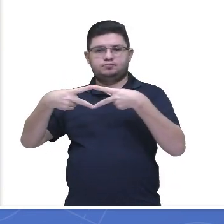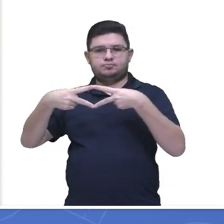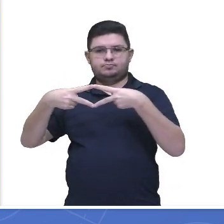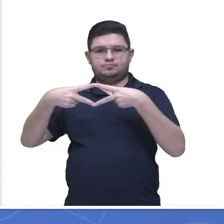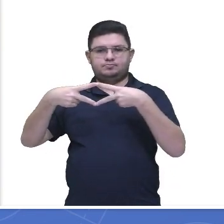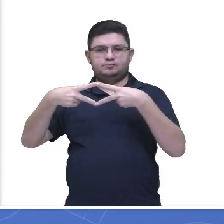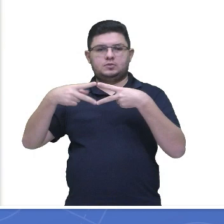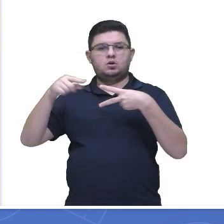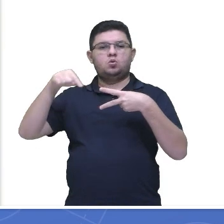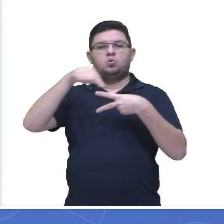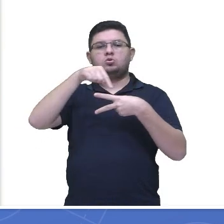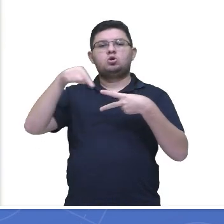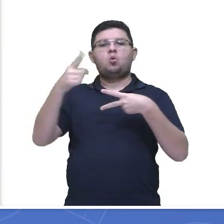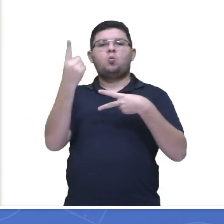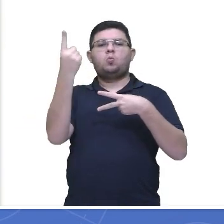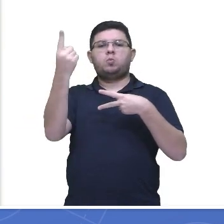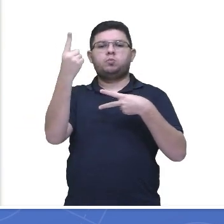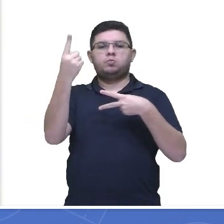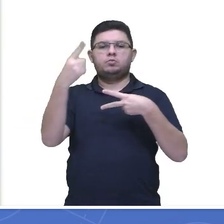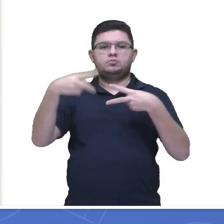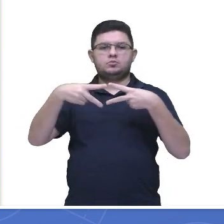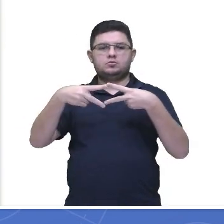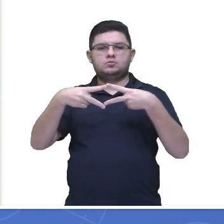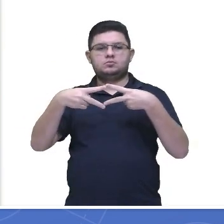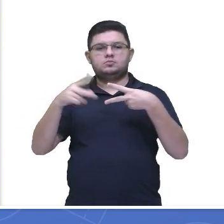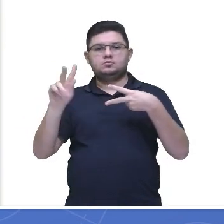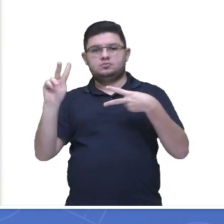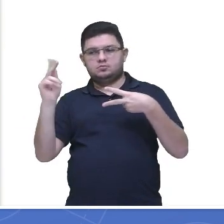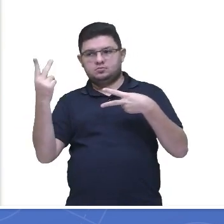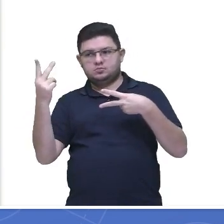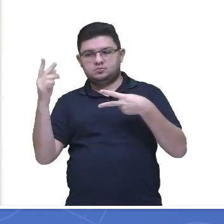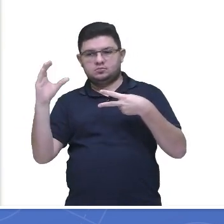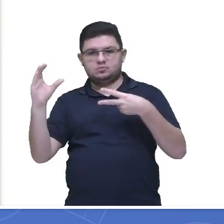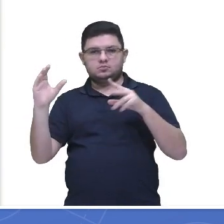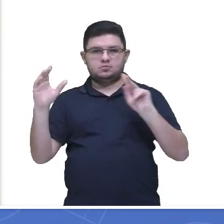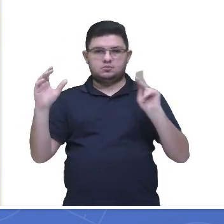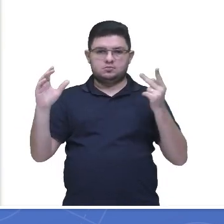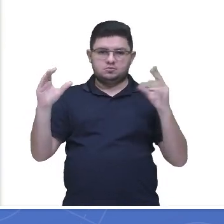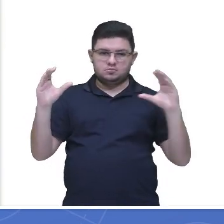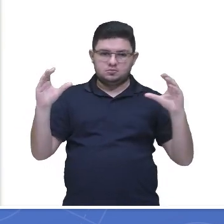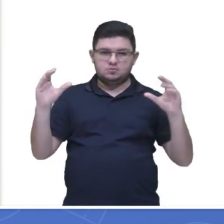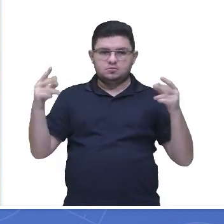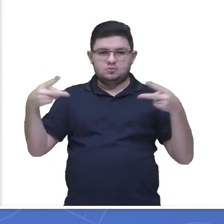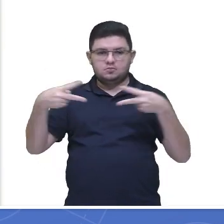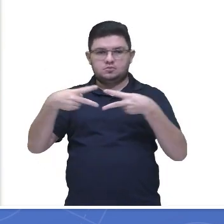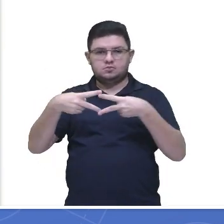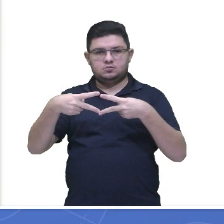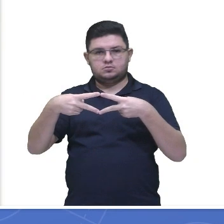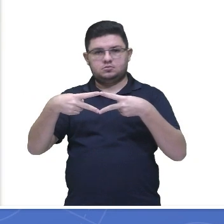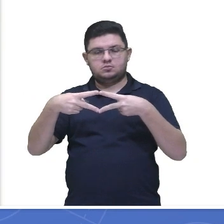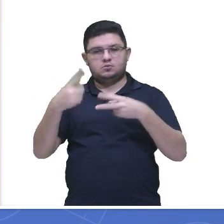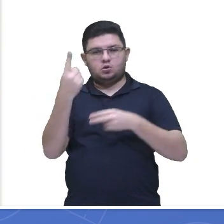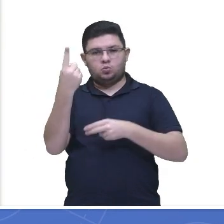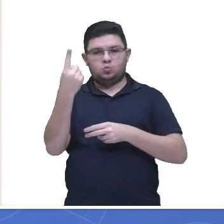ligação dupla entre os átomos de carbono.